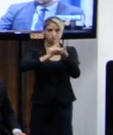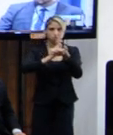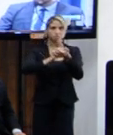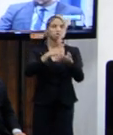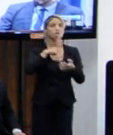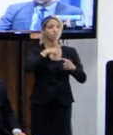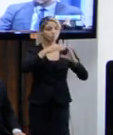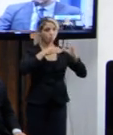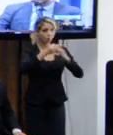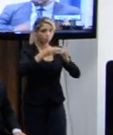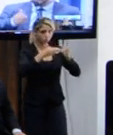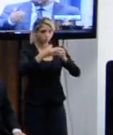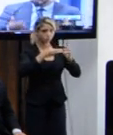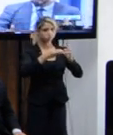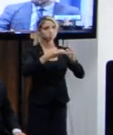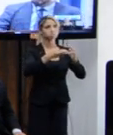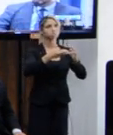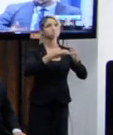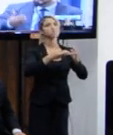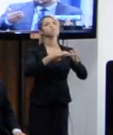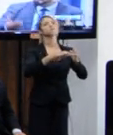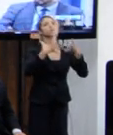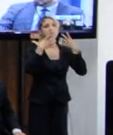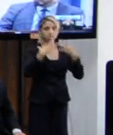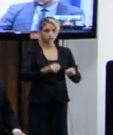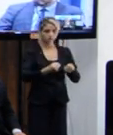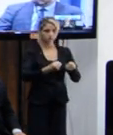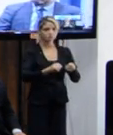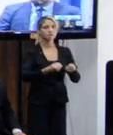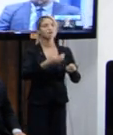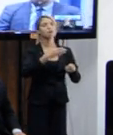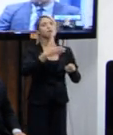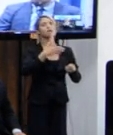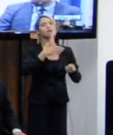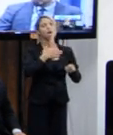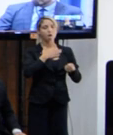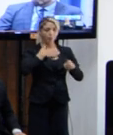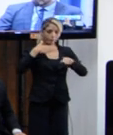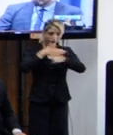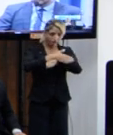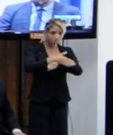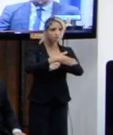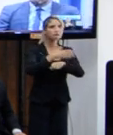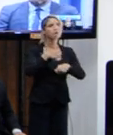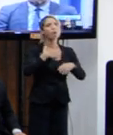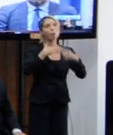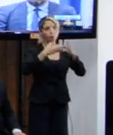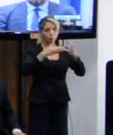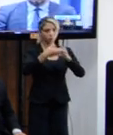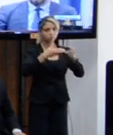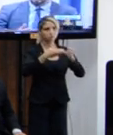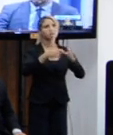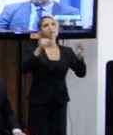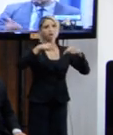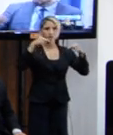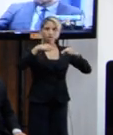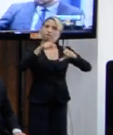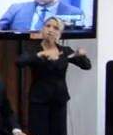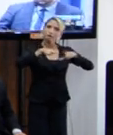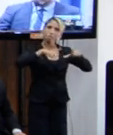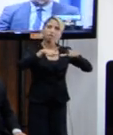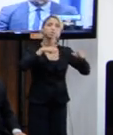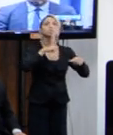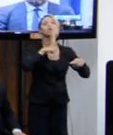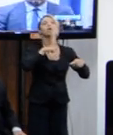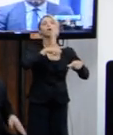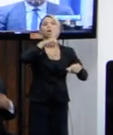concurso público na Câmara Municipal, foi aprovado, me tornei funcionário concursado desta casa por alguns anos. E tive a oportunidade de conviver